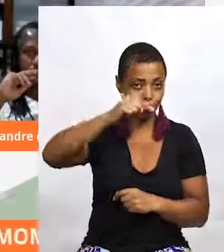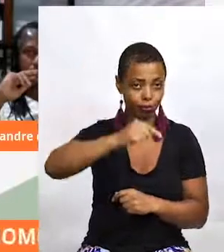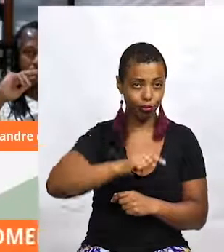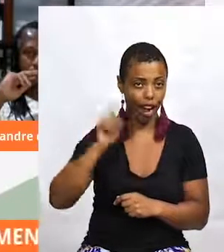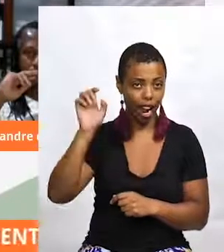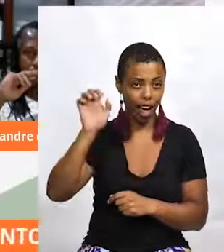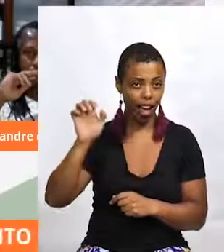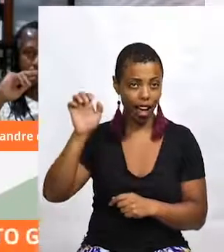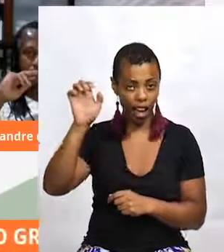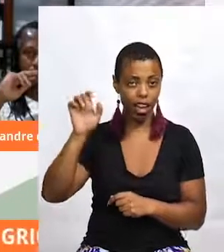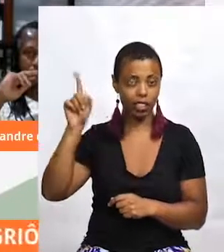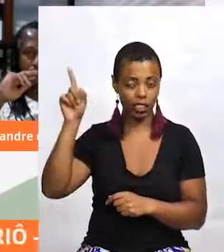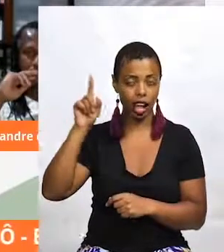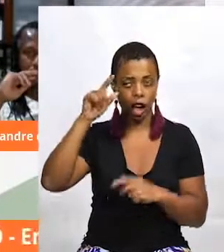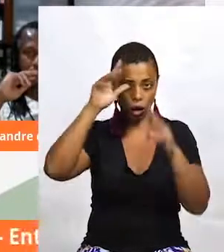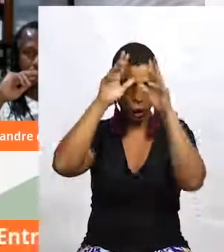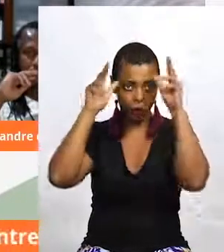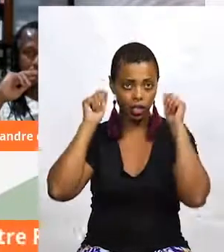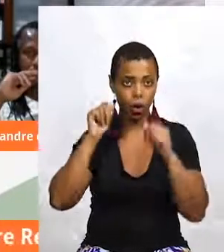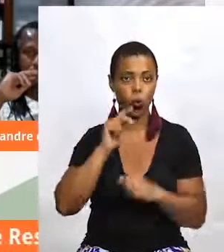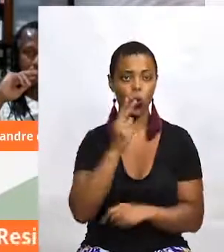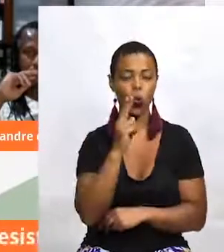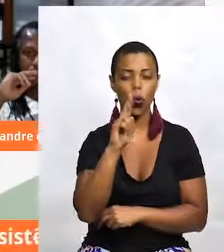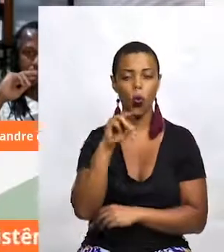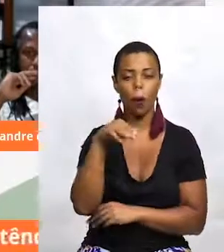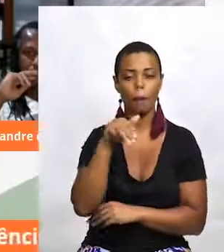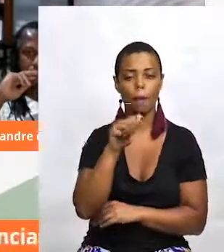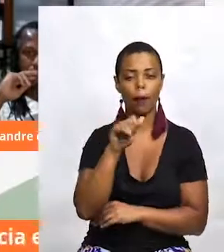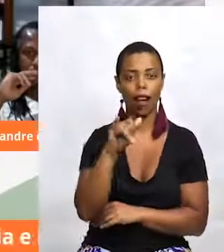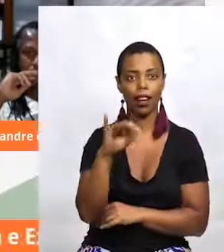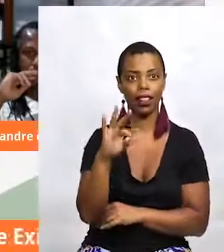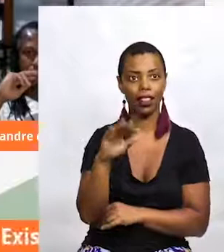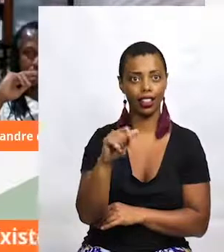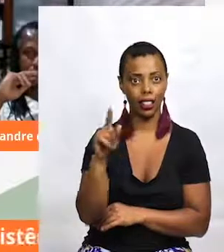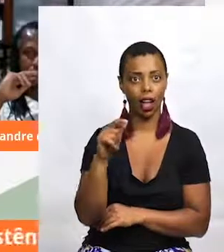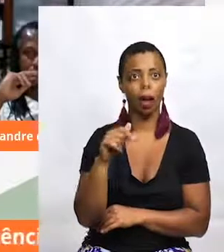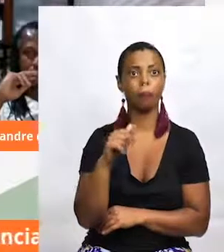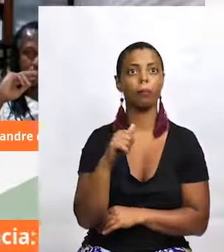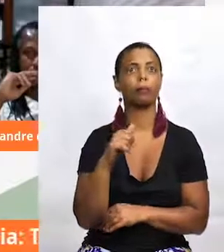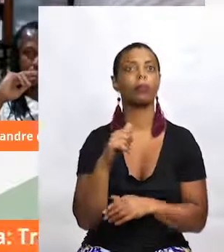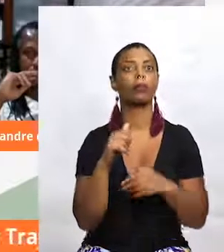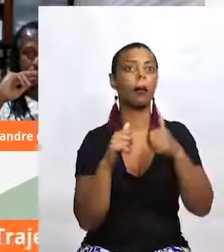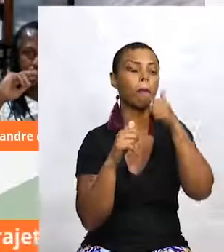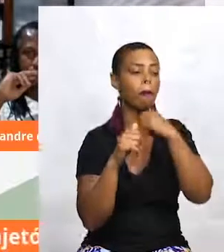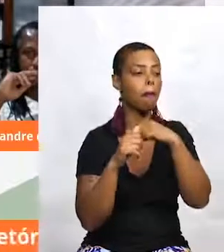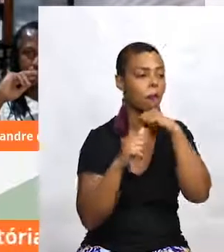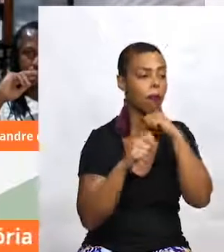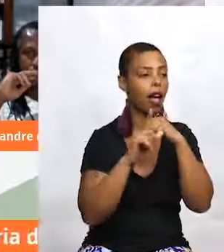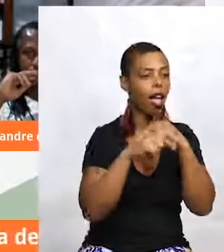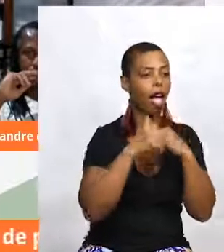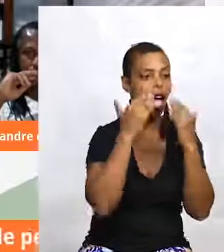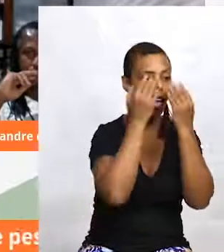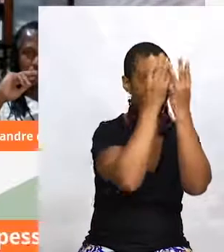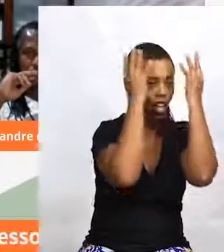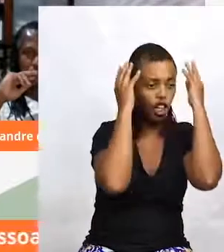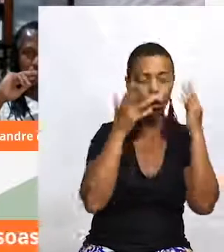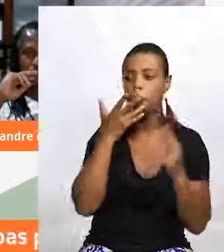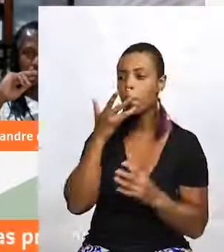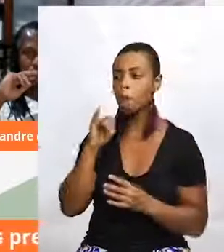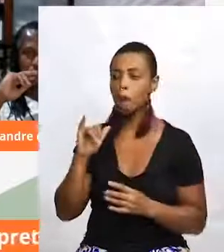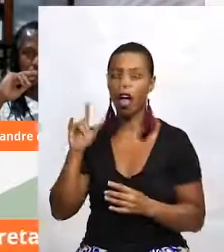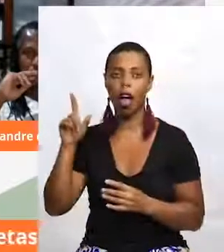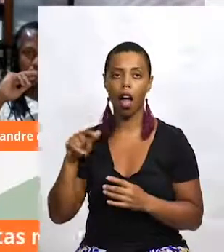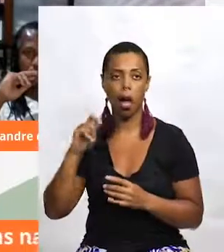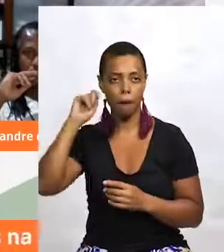do Amazonas, especificamente de Humaitá. Sou filha de índia, sou filha de preto, e eu sou filha dessa terra,